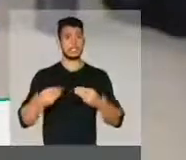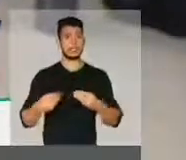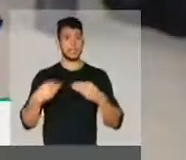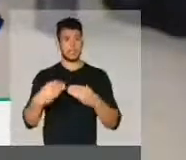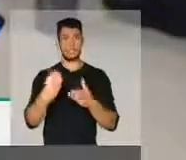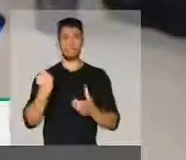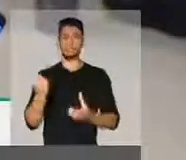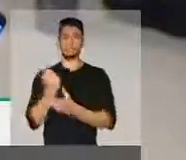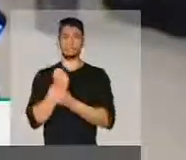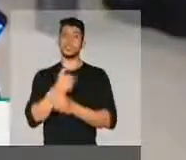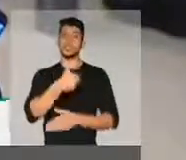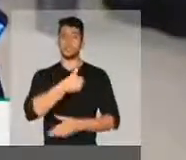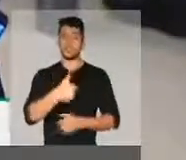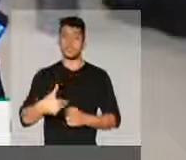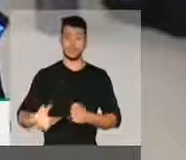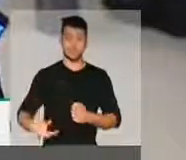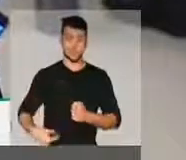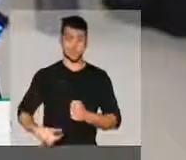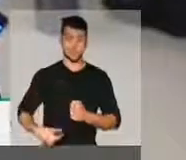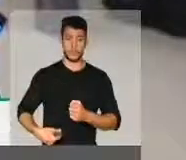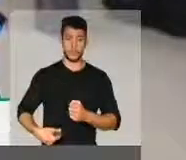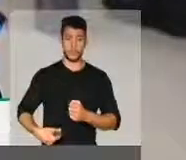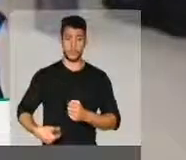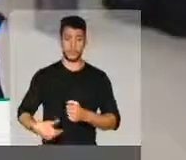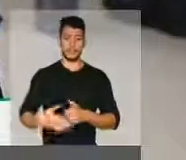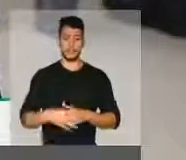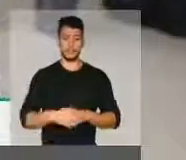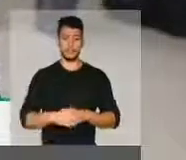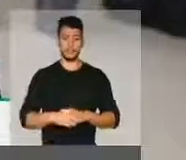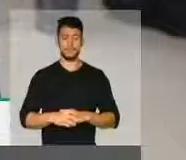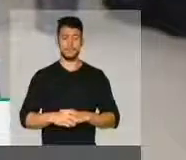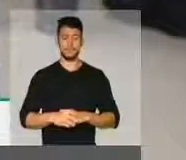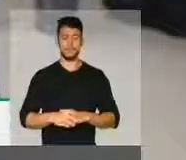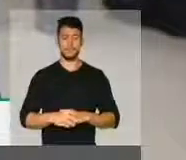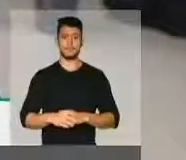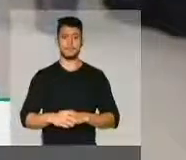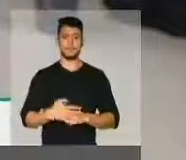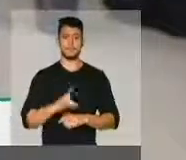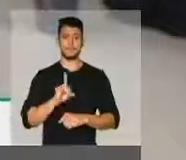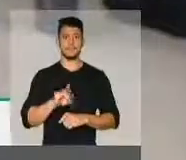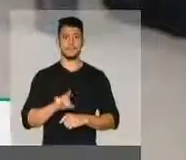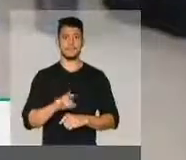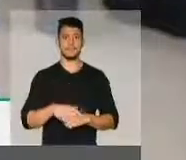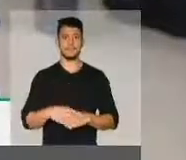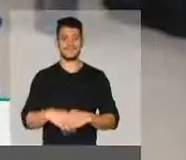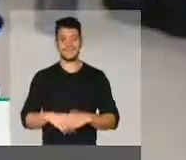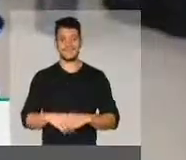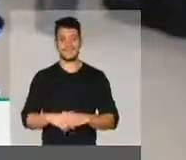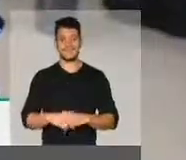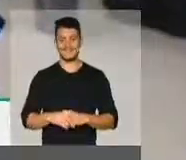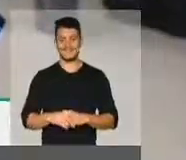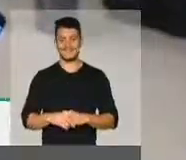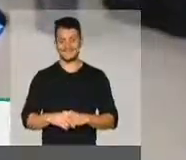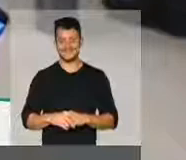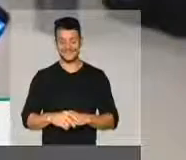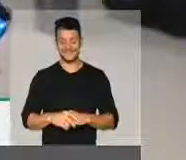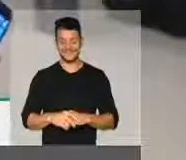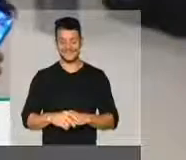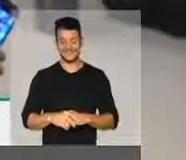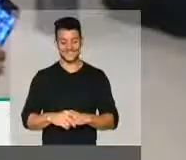vem ao encontro, é uma medida que vem ao encontro de uma antiga aspiração de muitos de nós parlamentares, inclusive